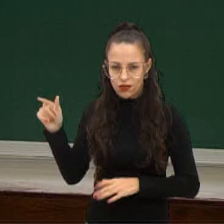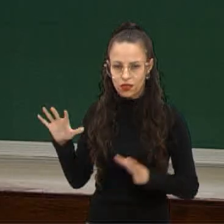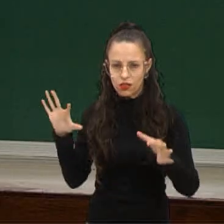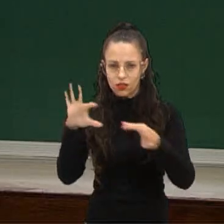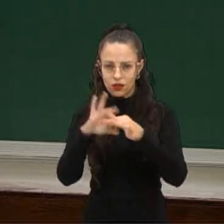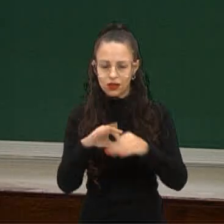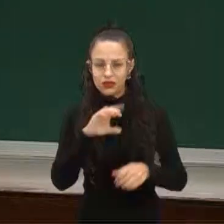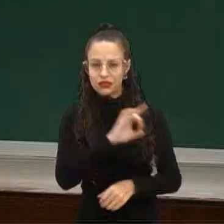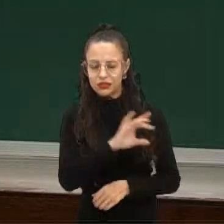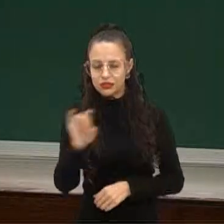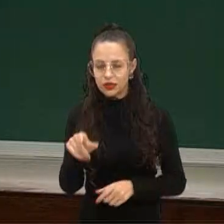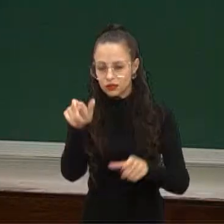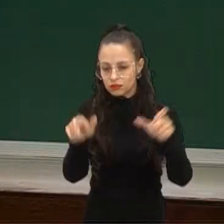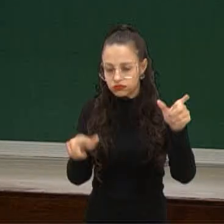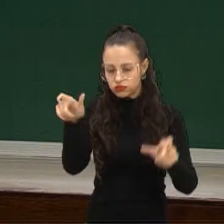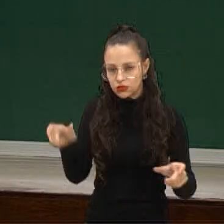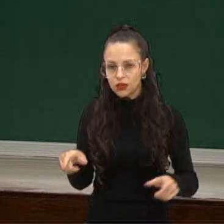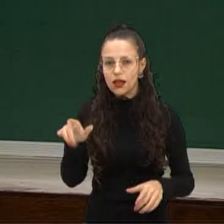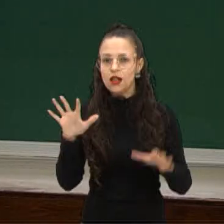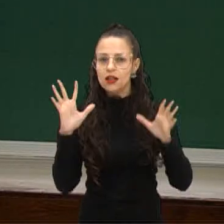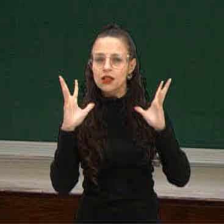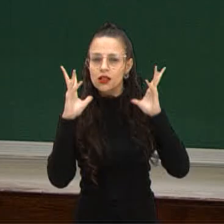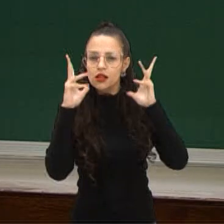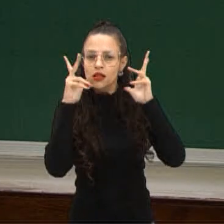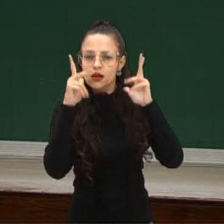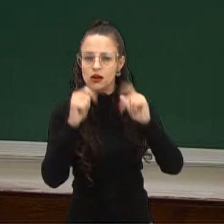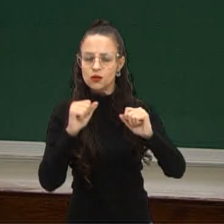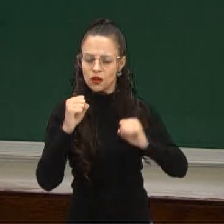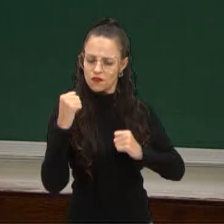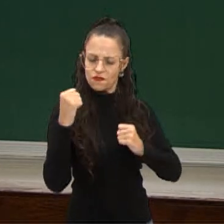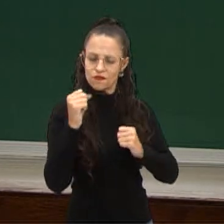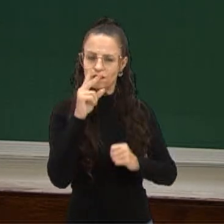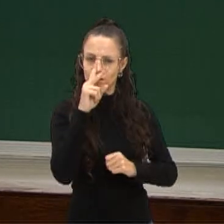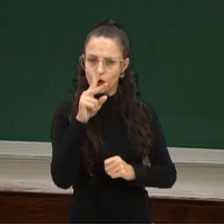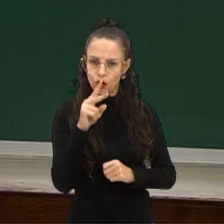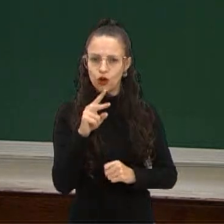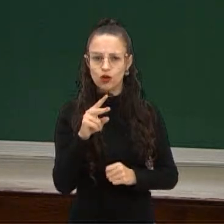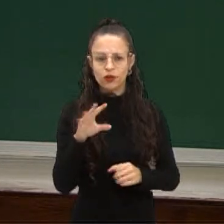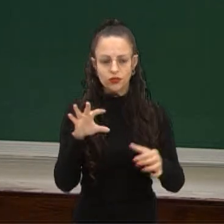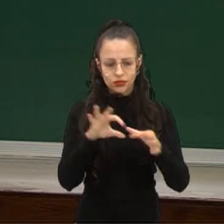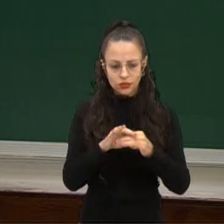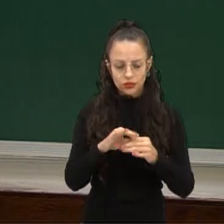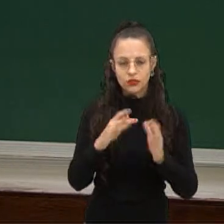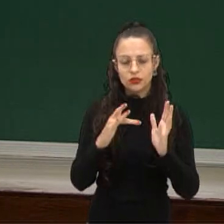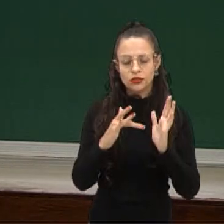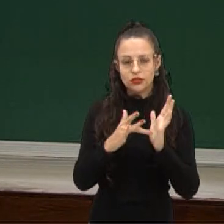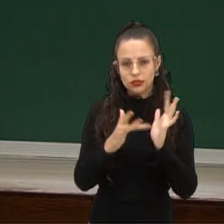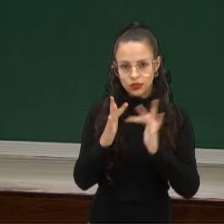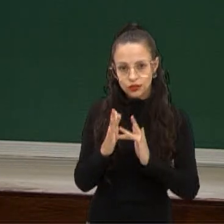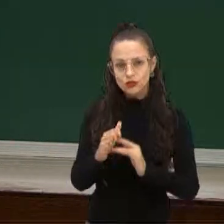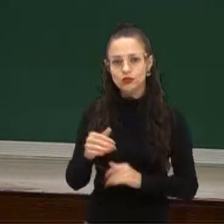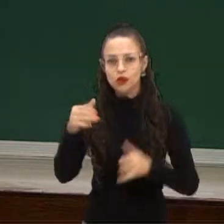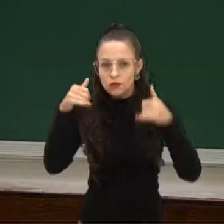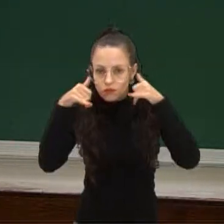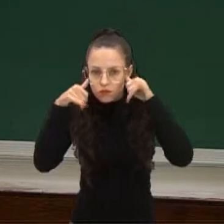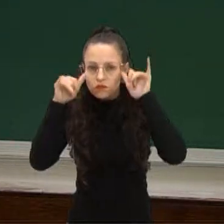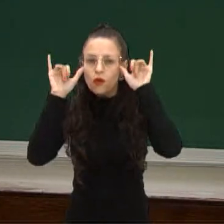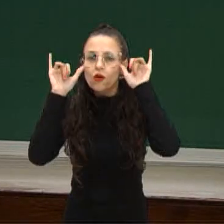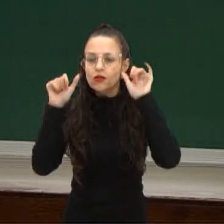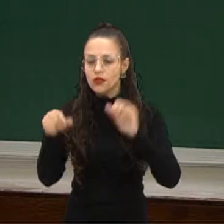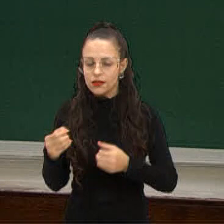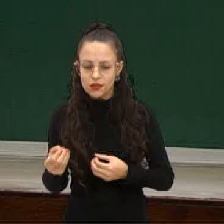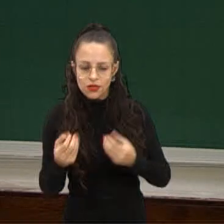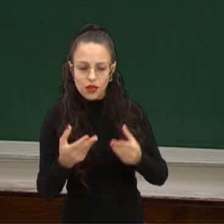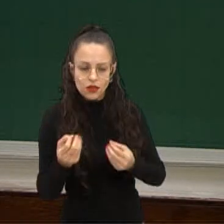gente tinha lá, que o leão era o cara da voracidade, que era a concepção de Cristo, o boi é o cara que